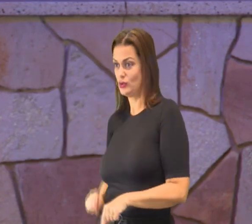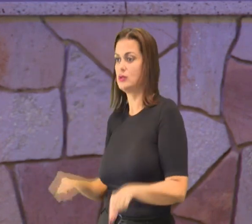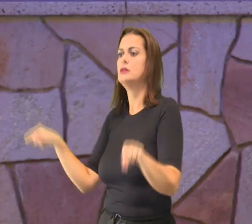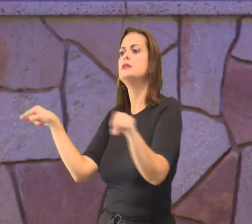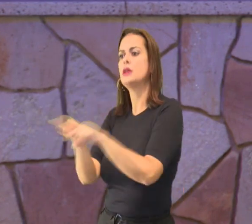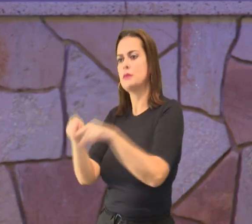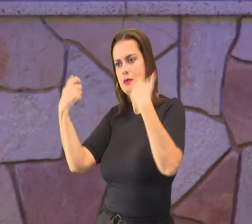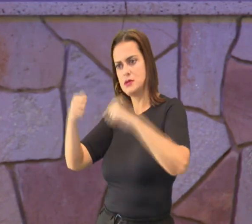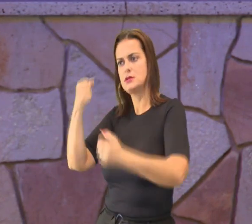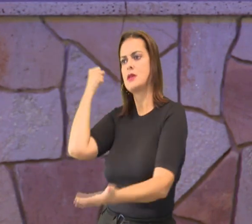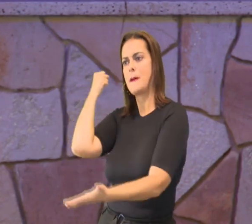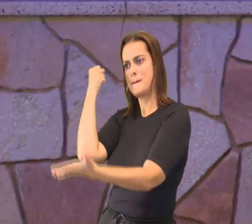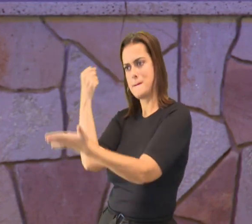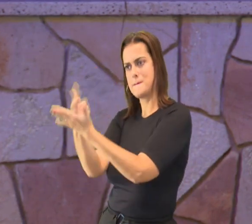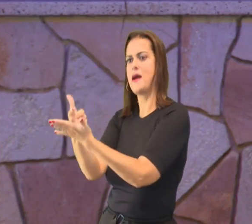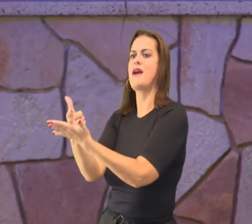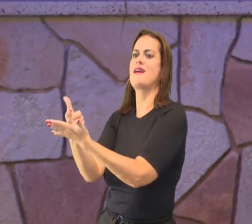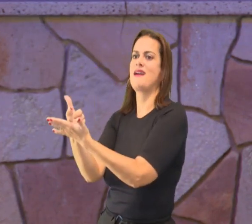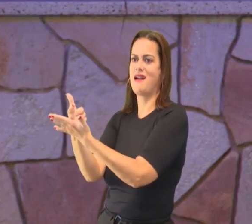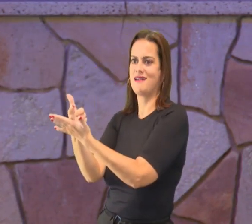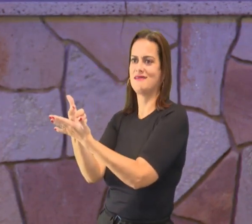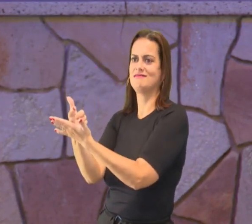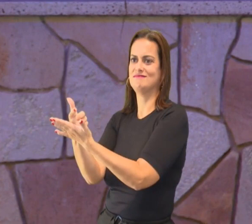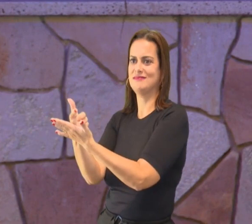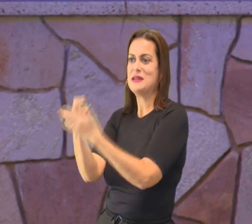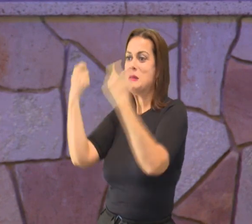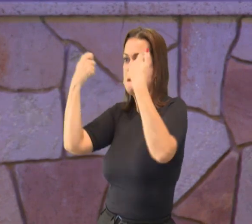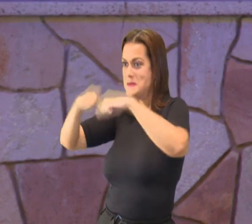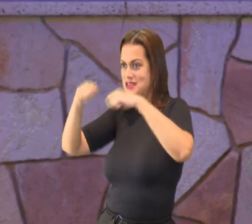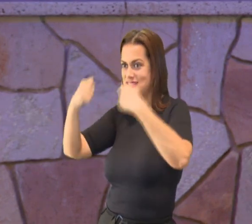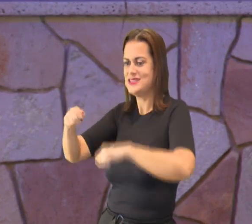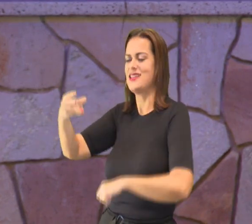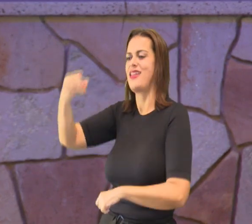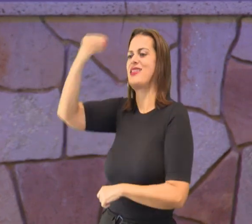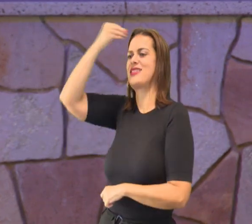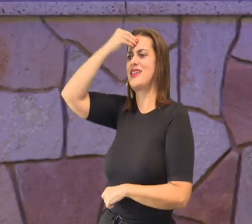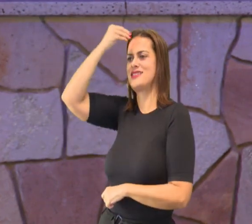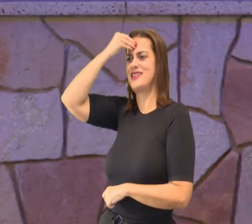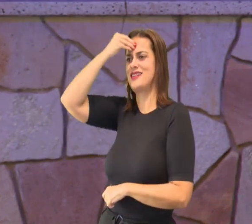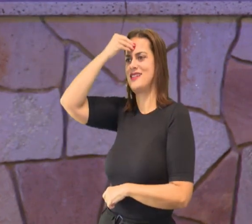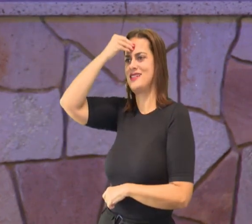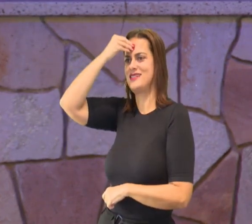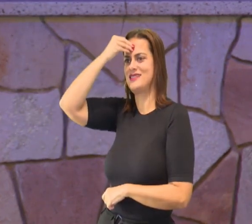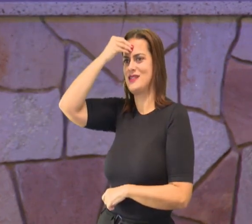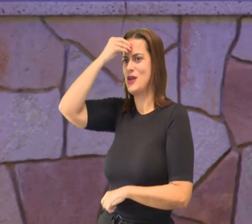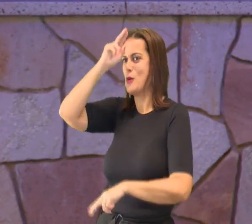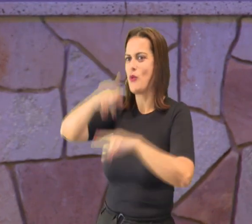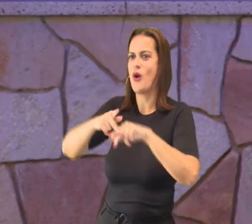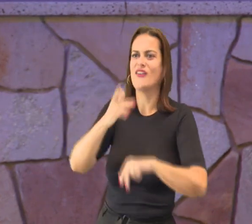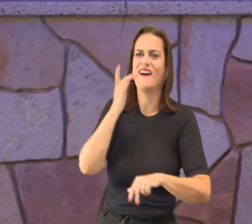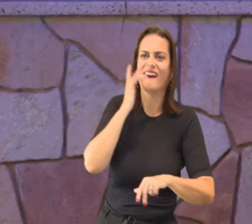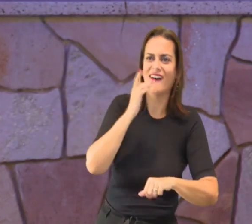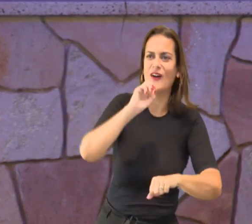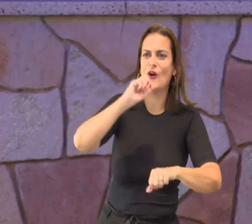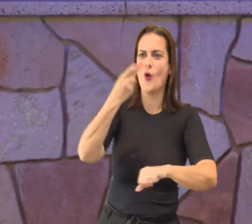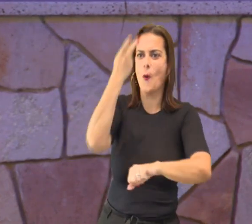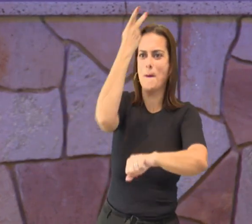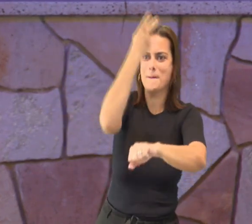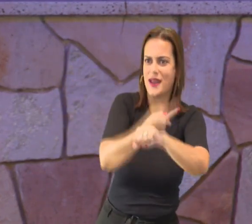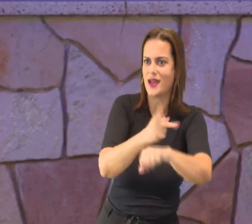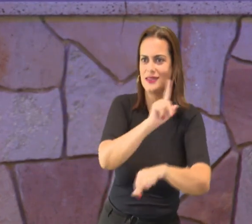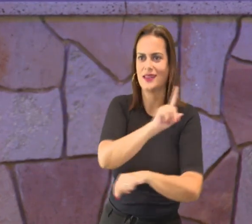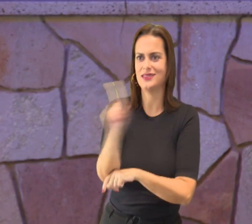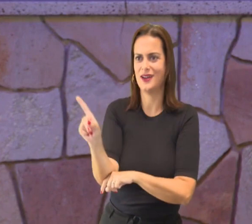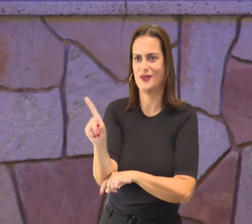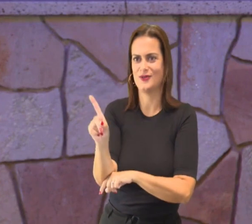O adorador também precisa entender, por isso que a Bíblia diz: não foi por prata ou ouro que nós fomos comprados da